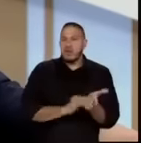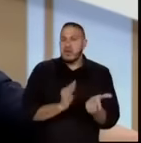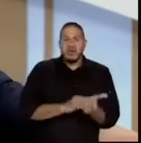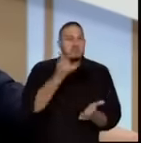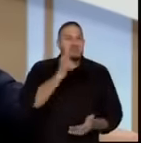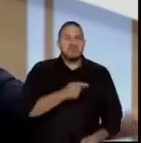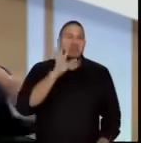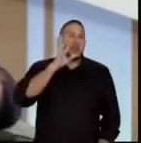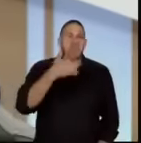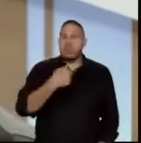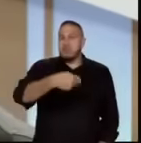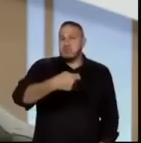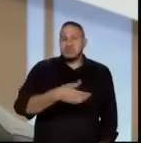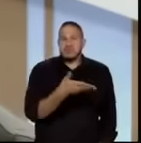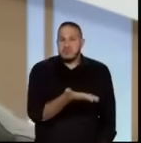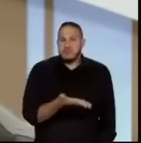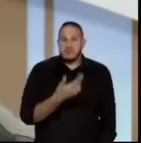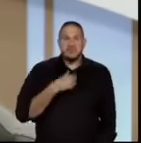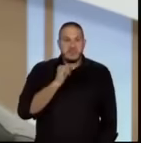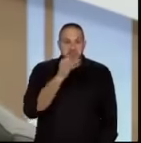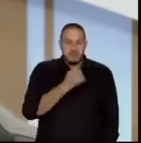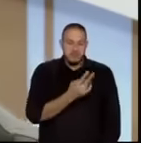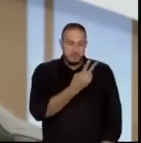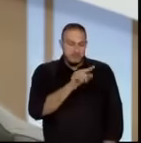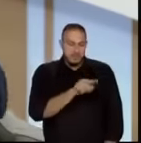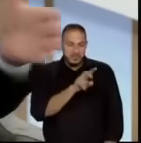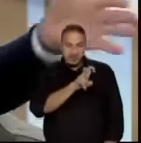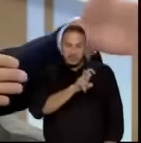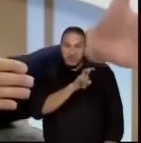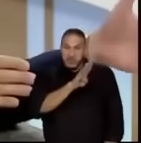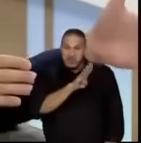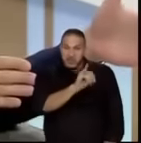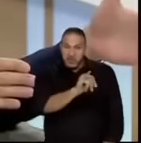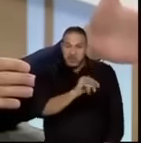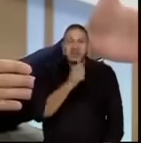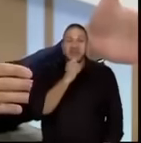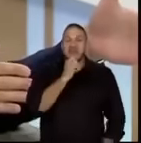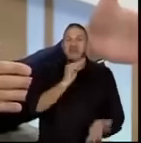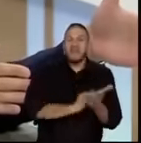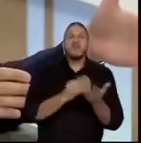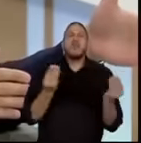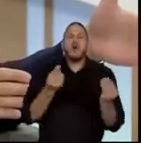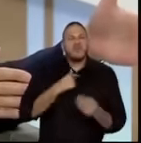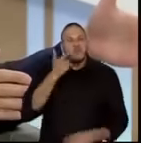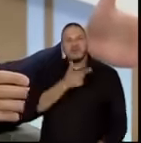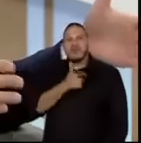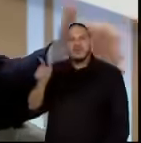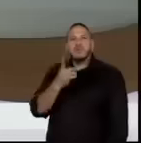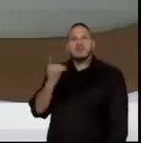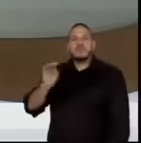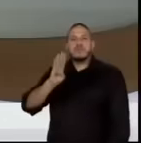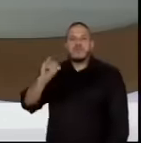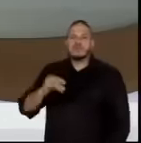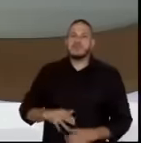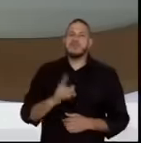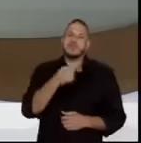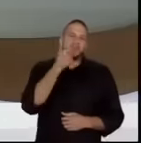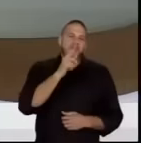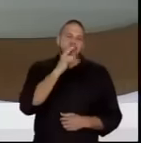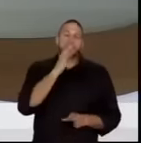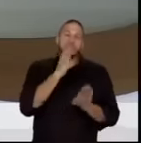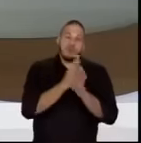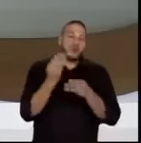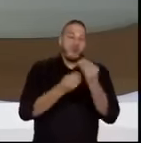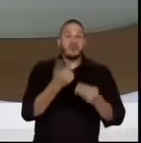solução. Portanto, se 2,5 já está pendente de solução, como é que nós vamos fazer com os outros 100? A gente vai descobrir como é que a gente vai fazer